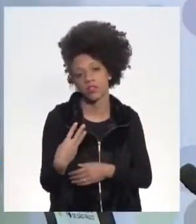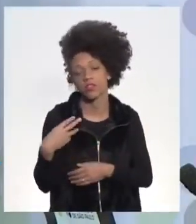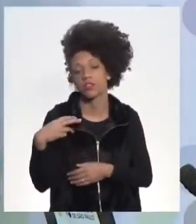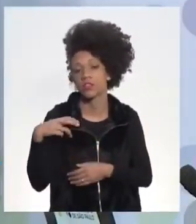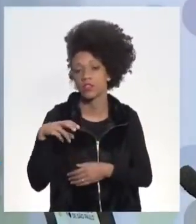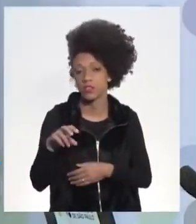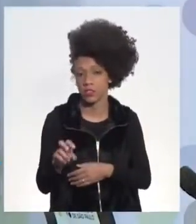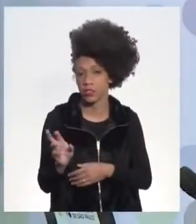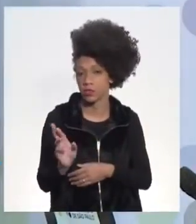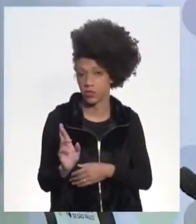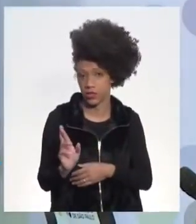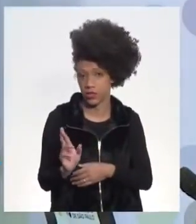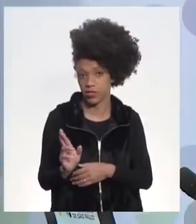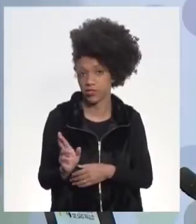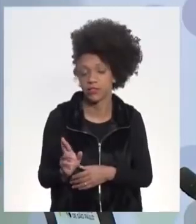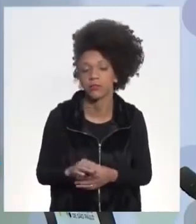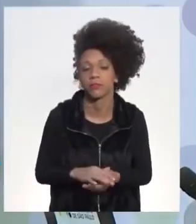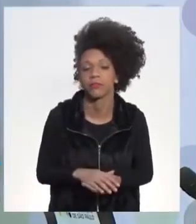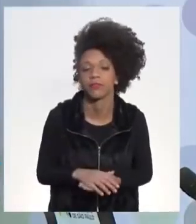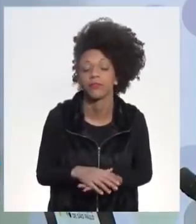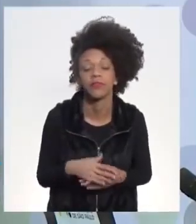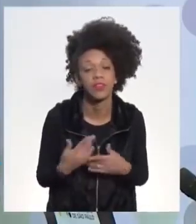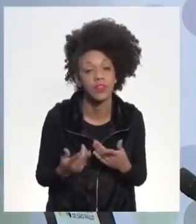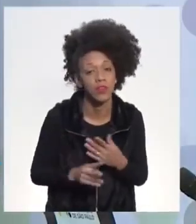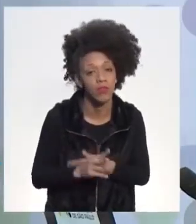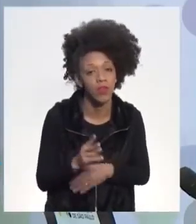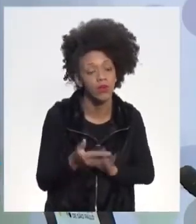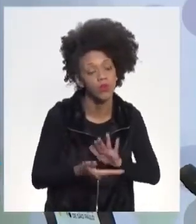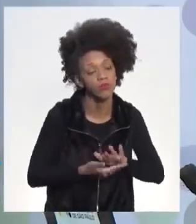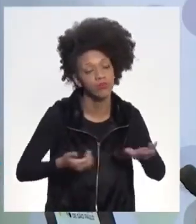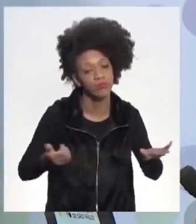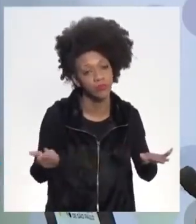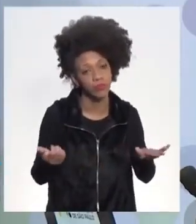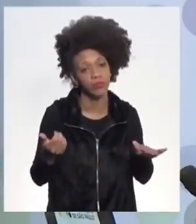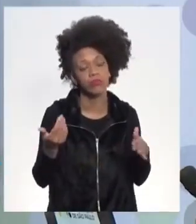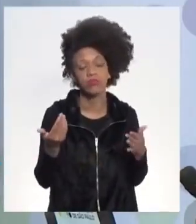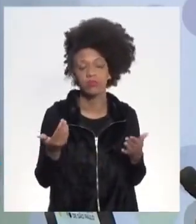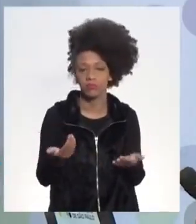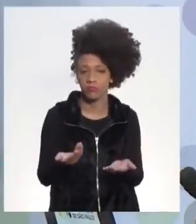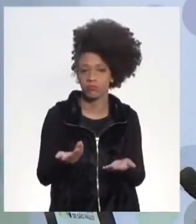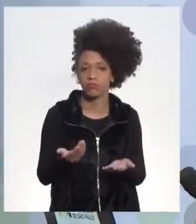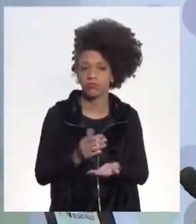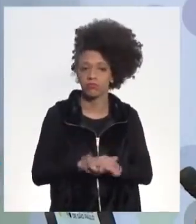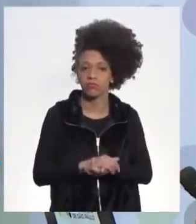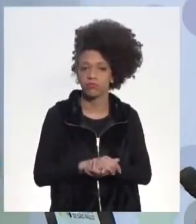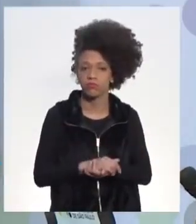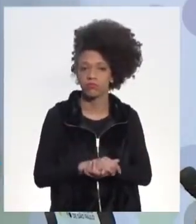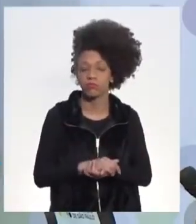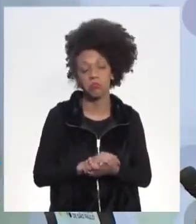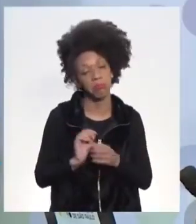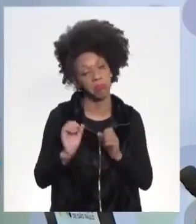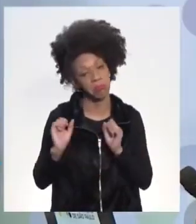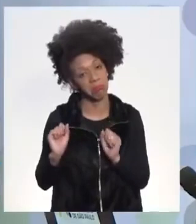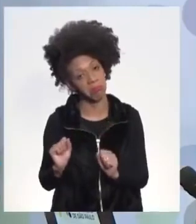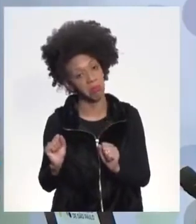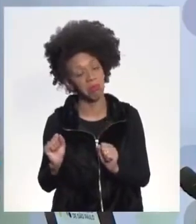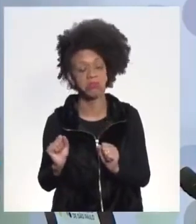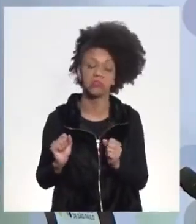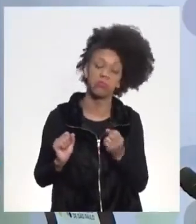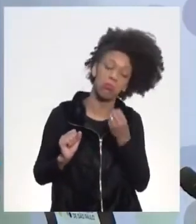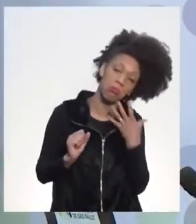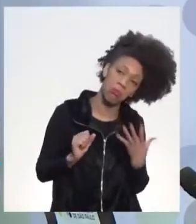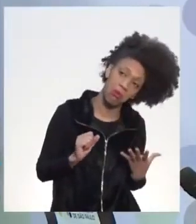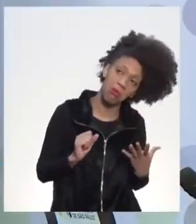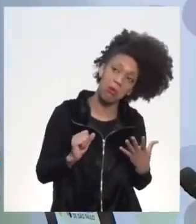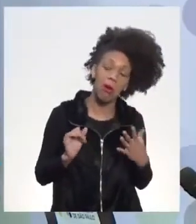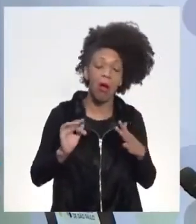R$235. Então, ou seja, o valor do desconto para ele, como ele colocou, pode ser vantagem,